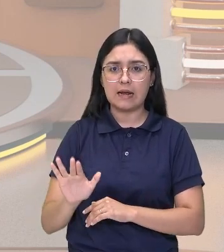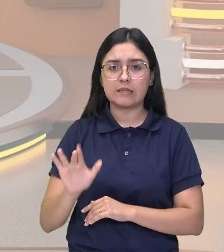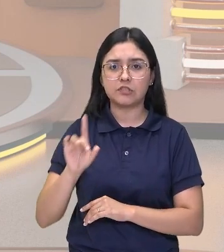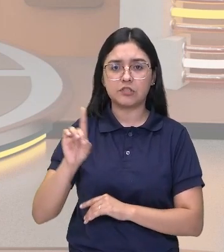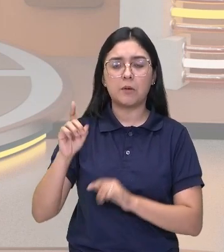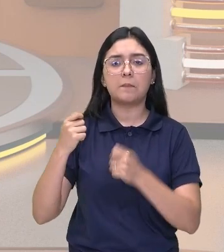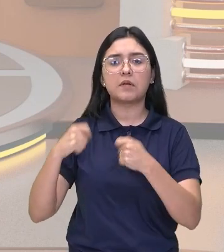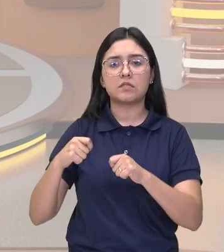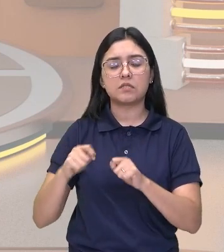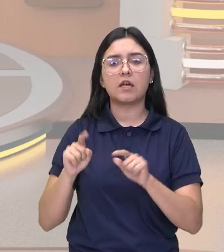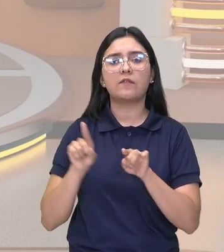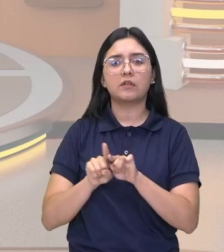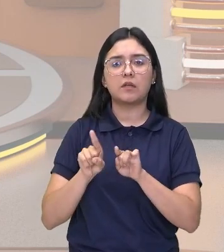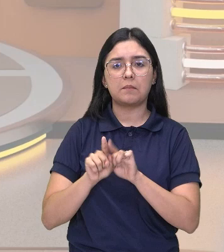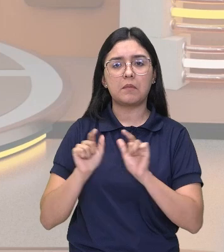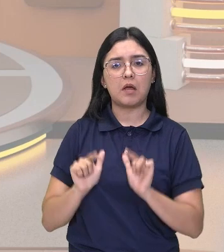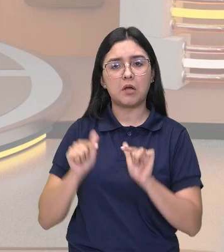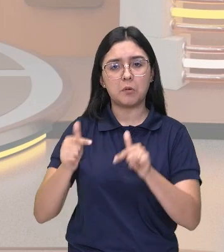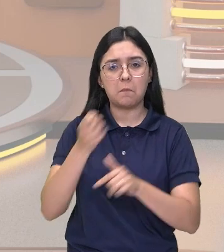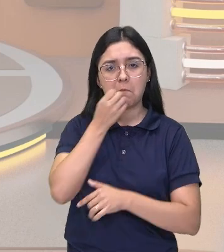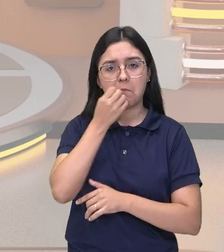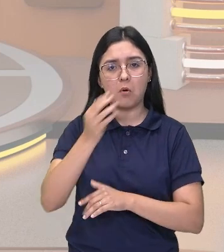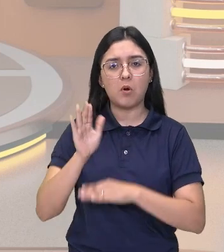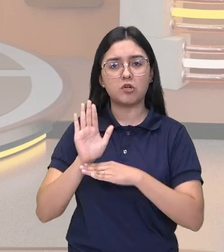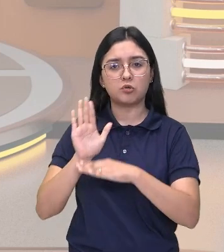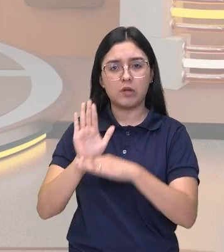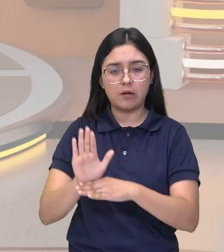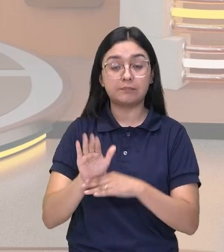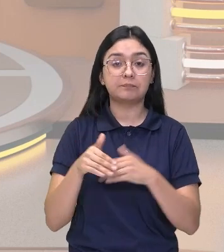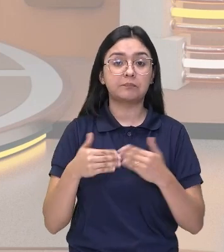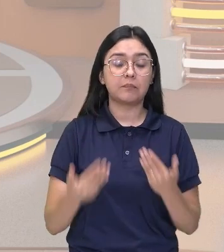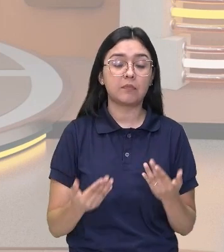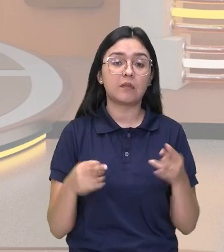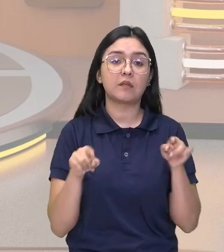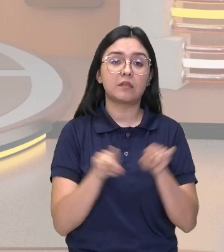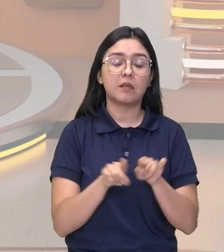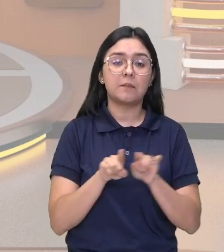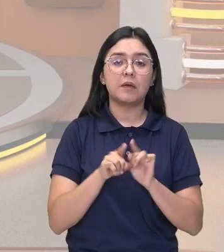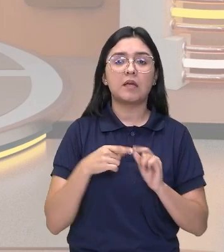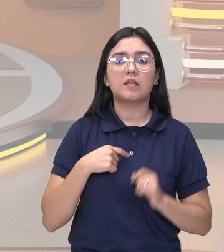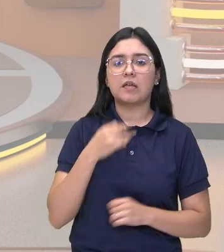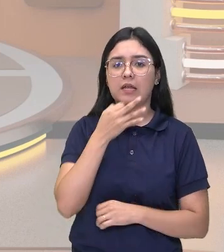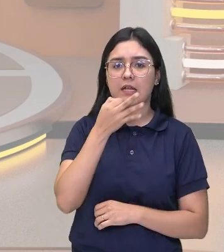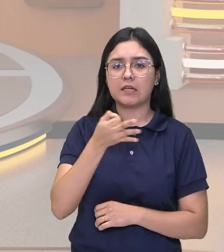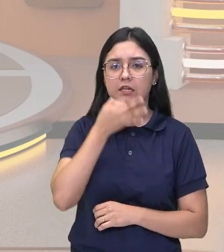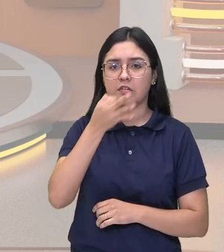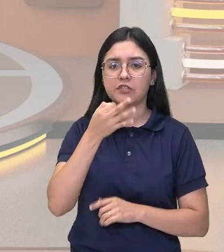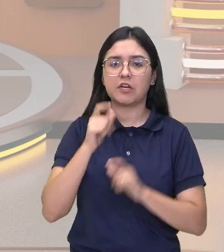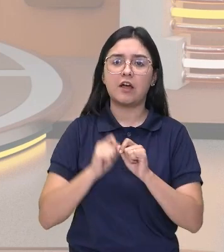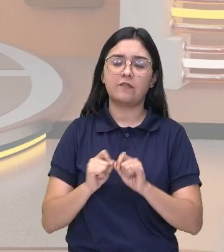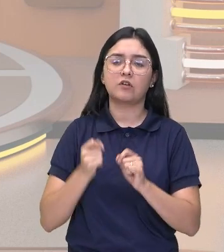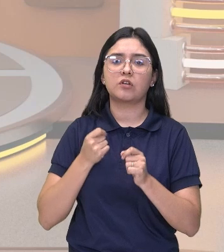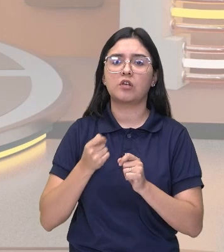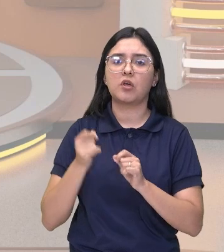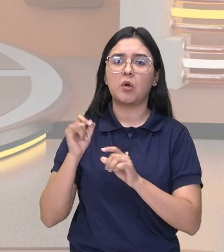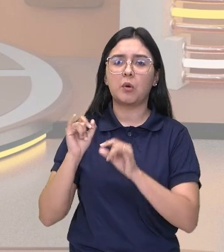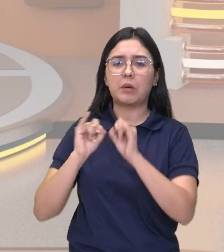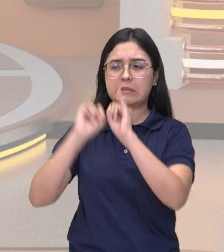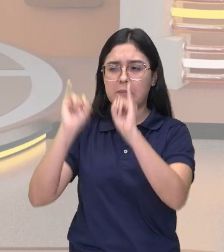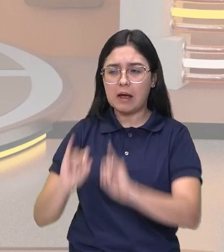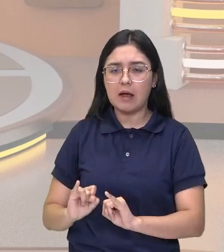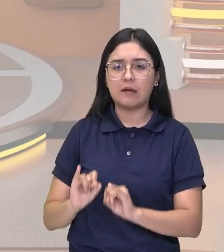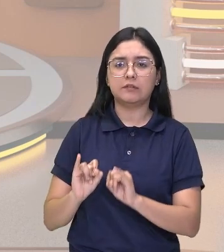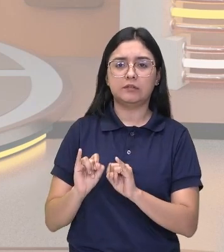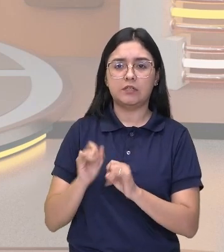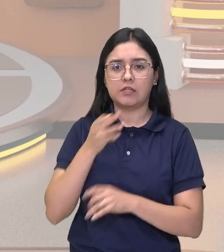deveria demonstrar as suas boas obras. Além do mais, ele criticava o culto aos santos e dizia que apenas a fé em